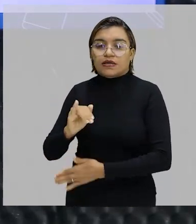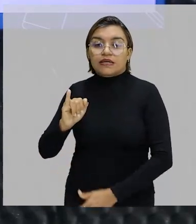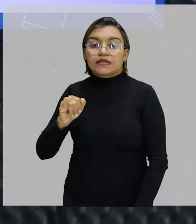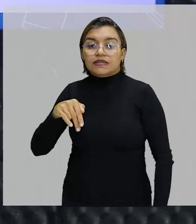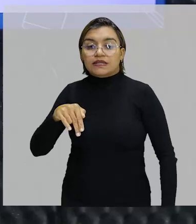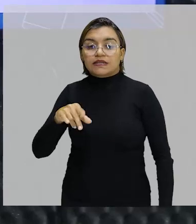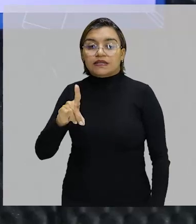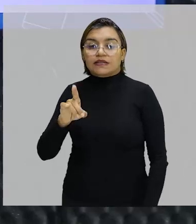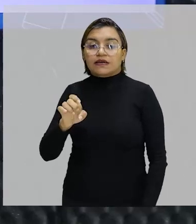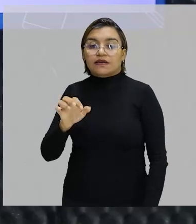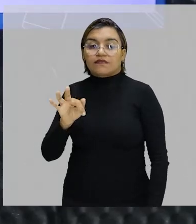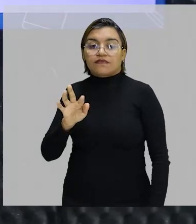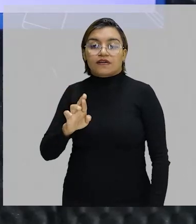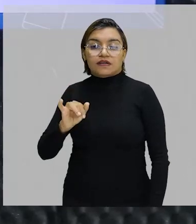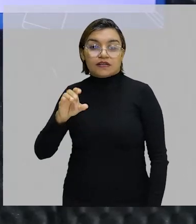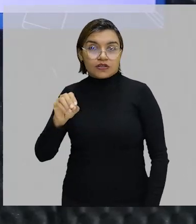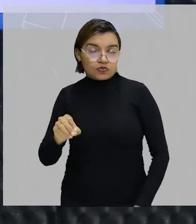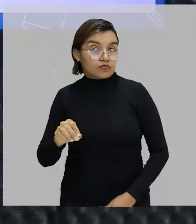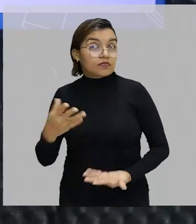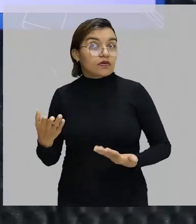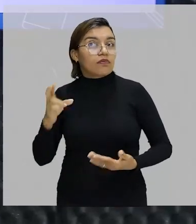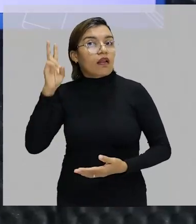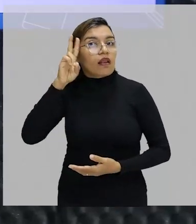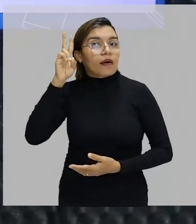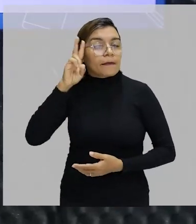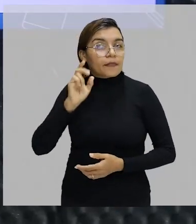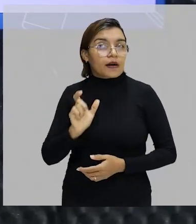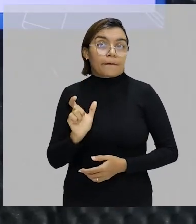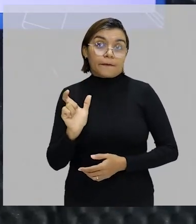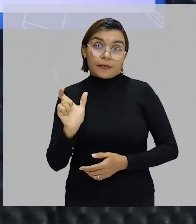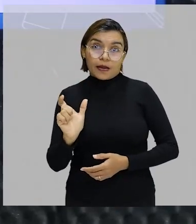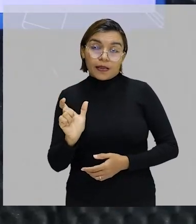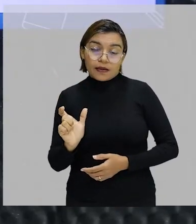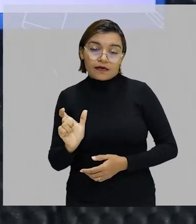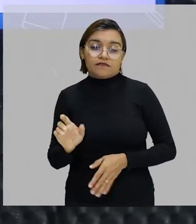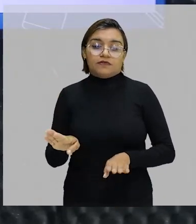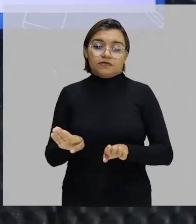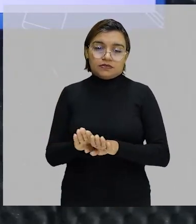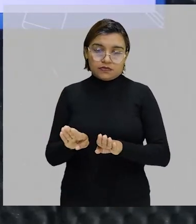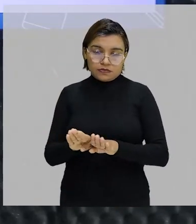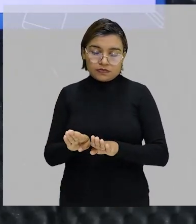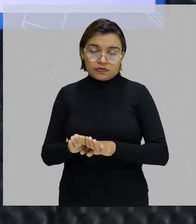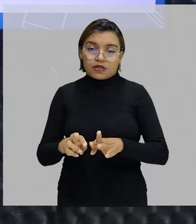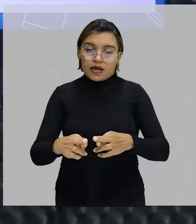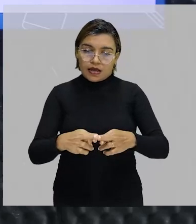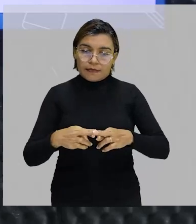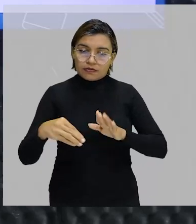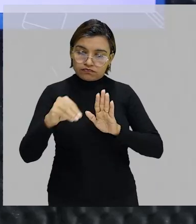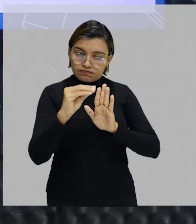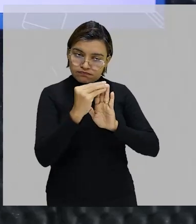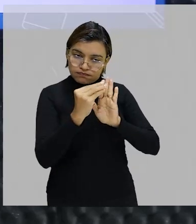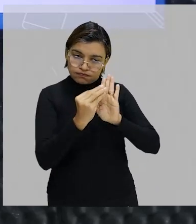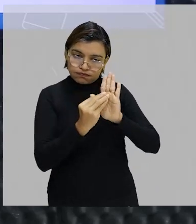foi aprovado. Então, vale lembrar algumas expressões e siglas em requerimentos.